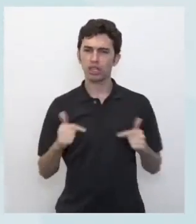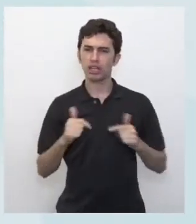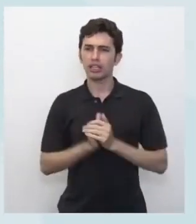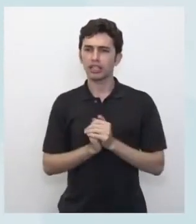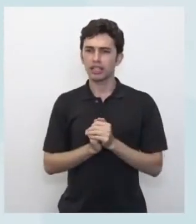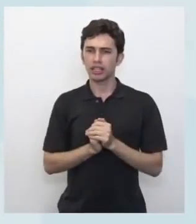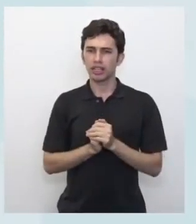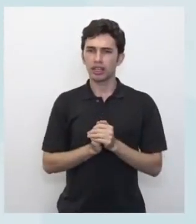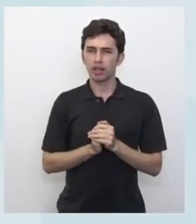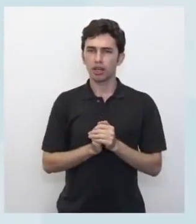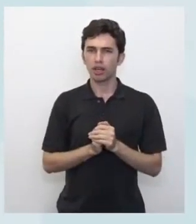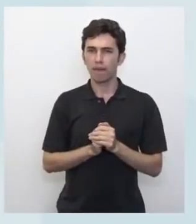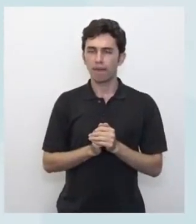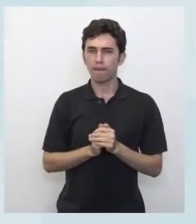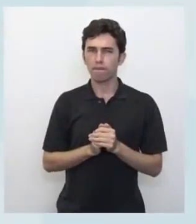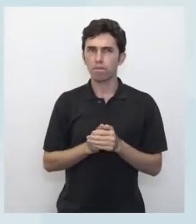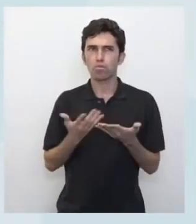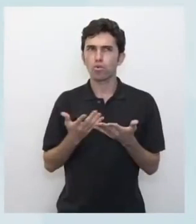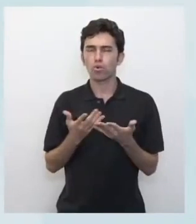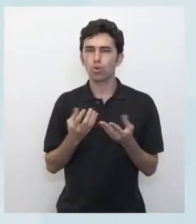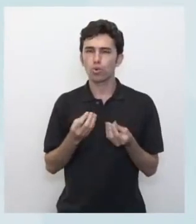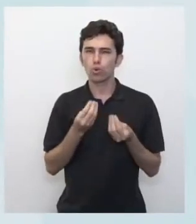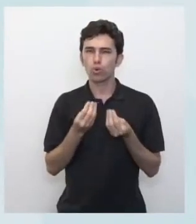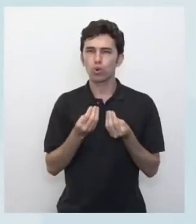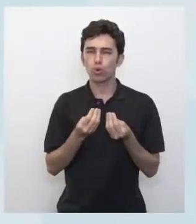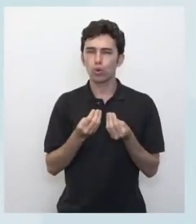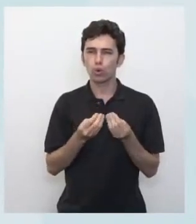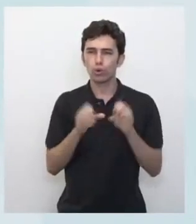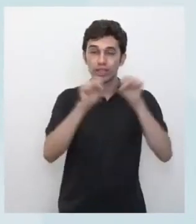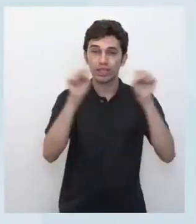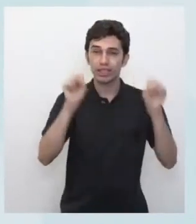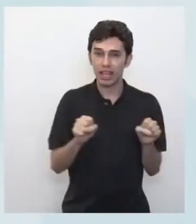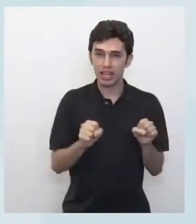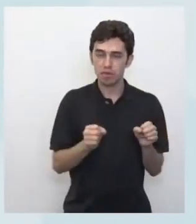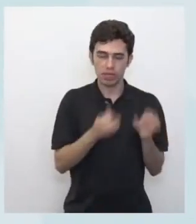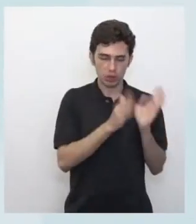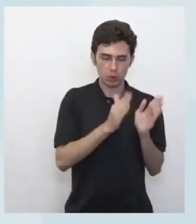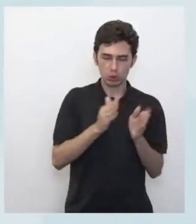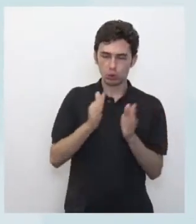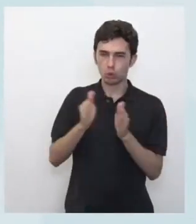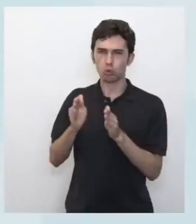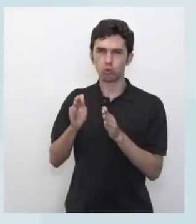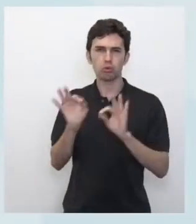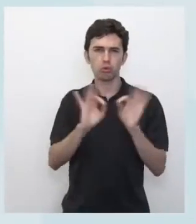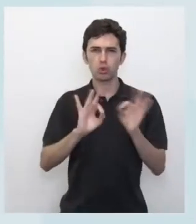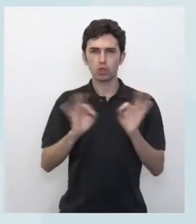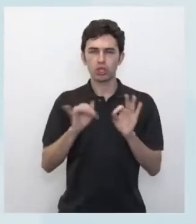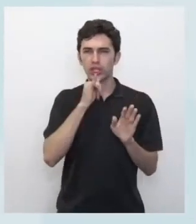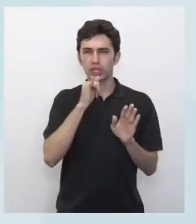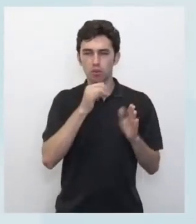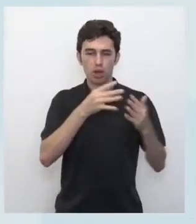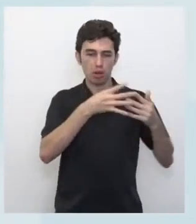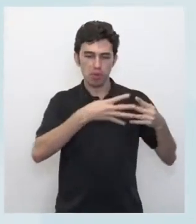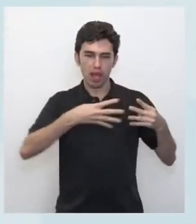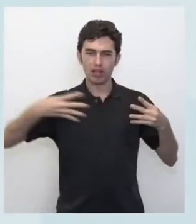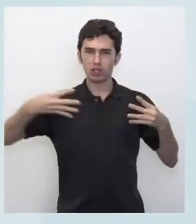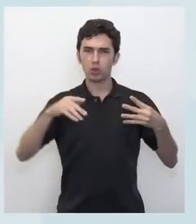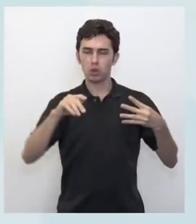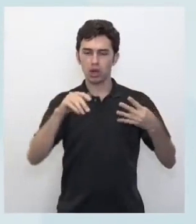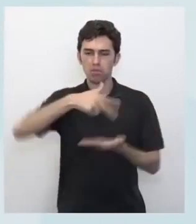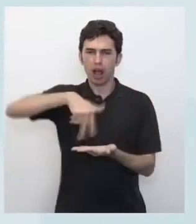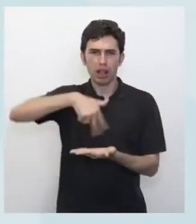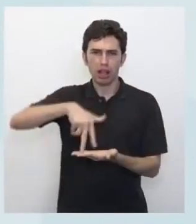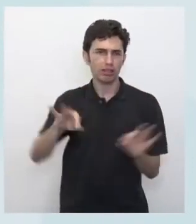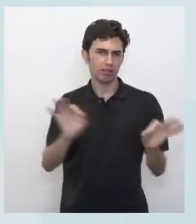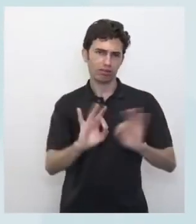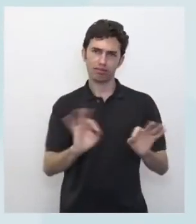Uma questão assim, como a gente pode dizer, não existia um sistema de notação para a dança. Então, não existia uma partitura para a dança. Simplesmente,